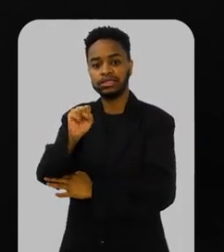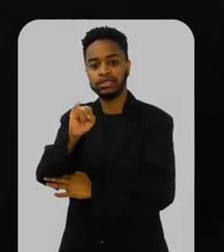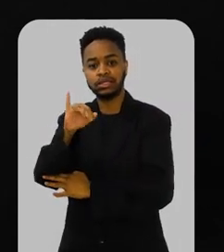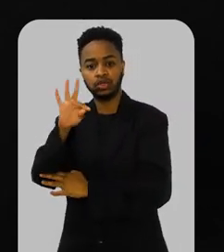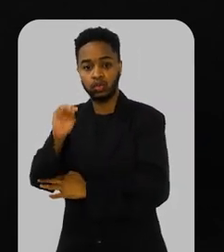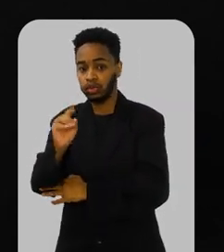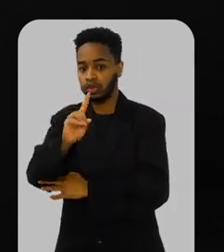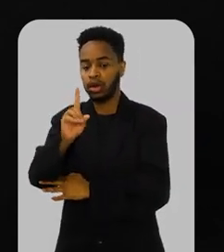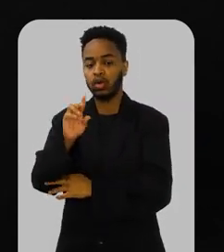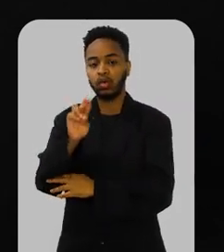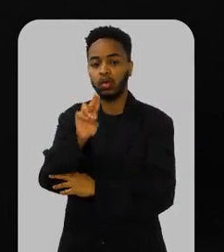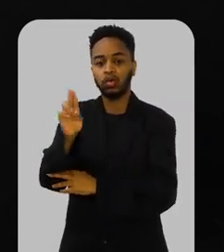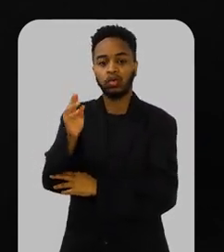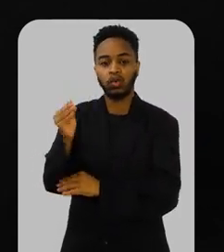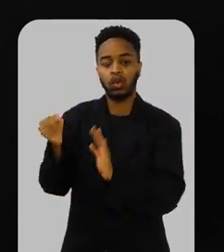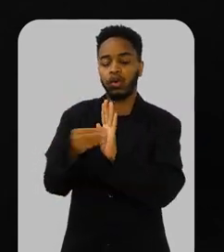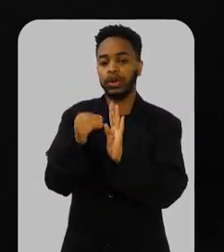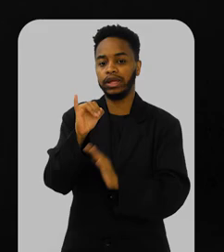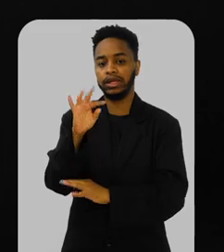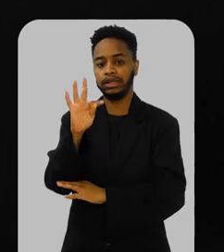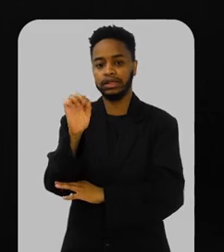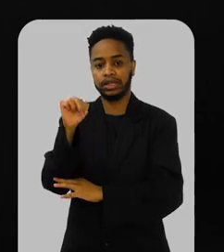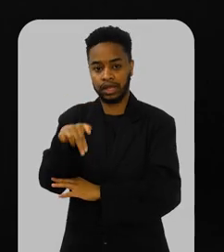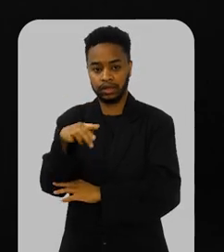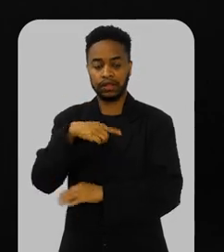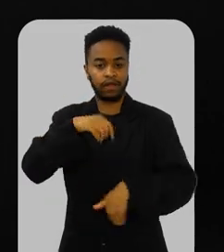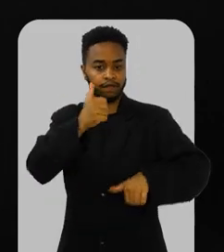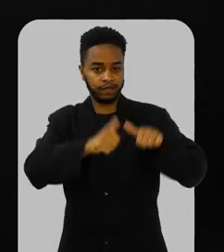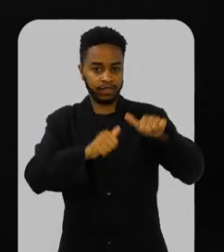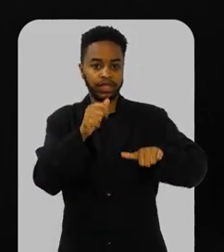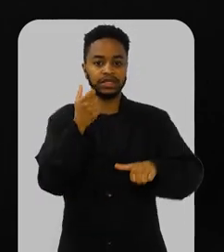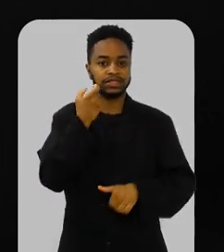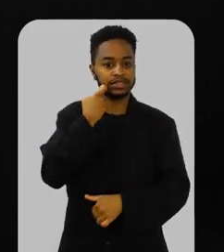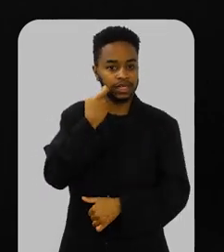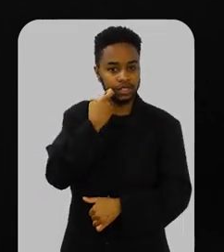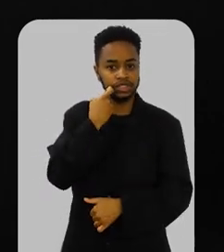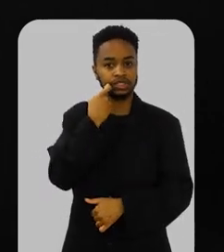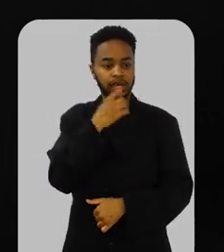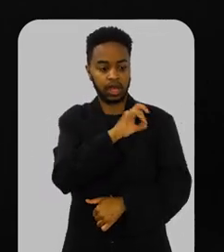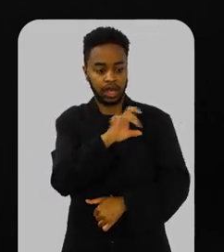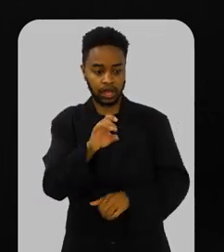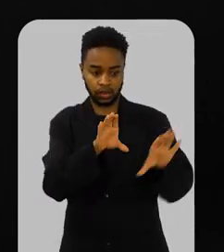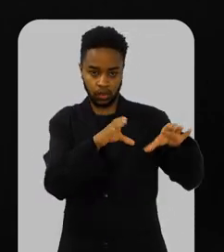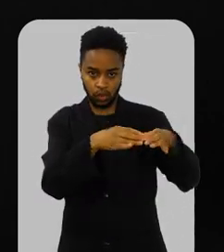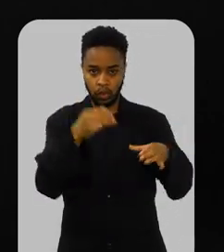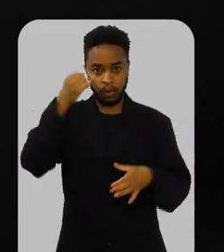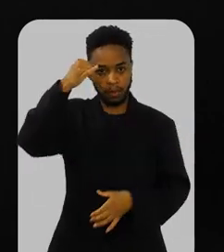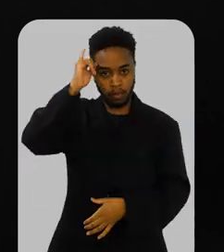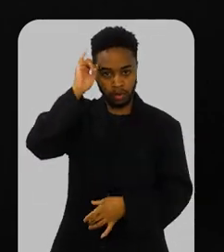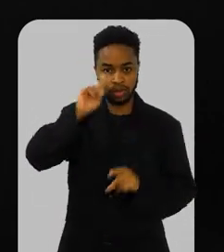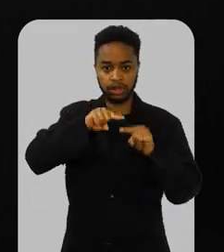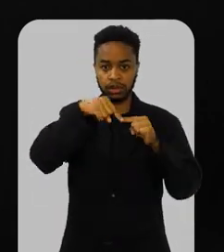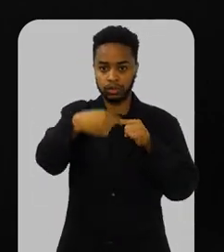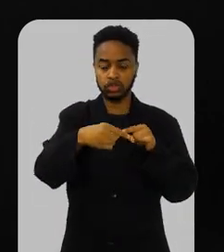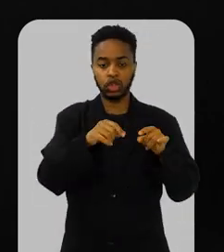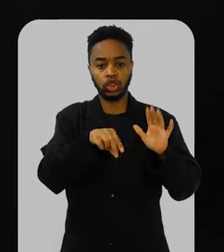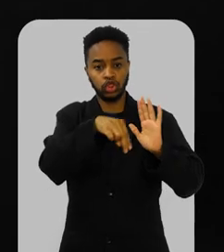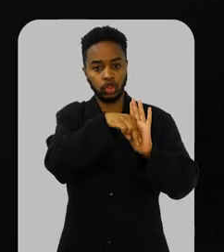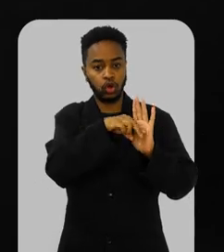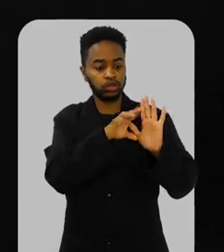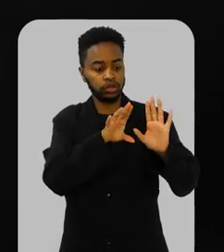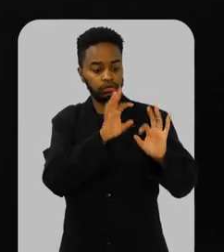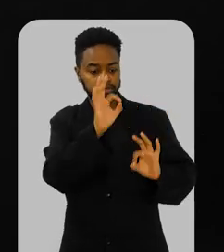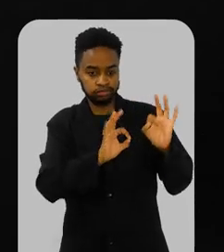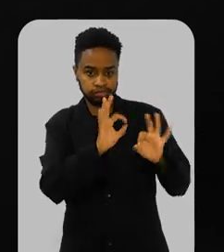21 itens são avaliados às 3 noites. A noite de apresentação de sexta tem a avaliação de cada boi, fecha-se as notas, entrega